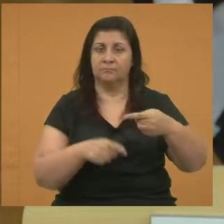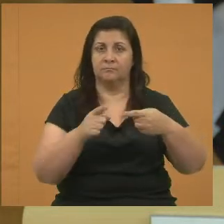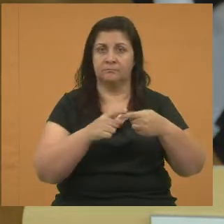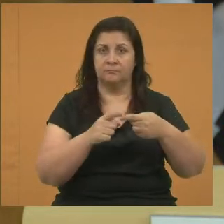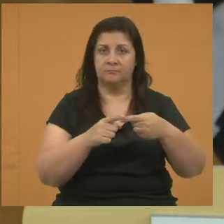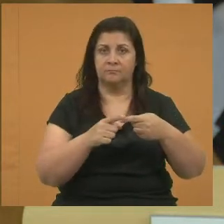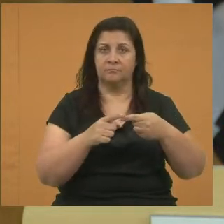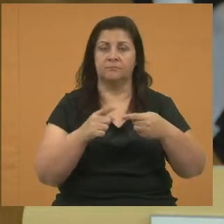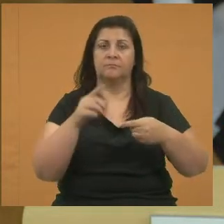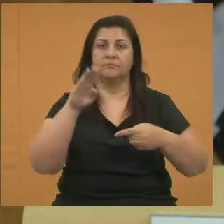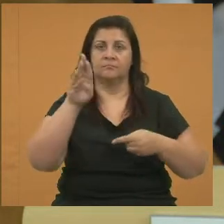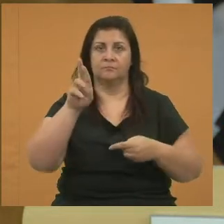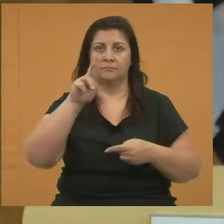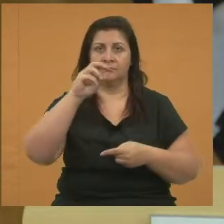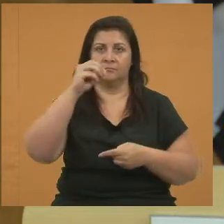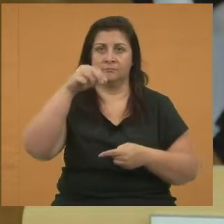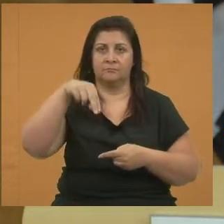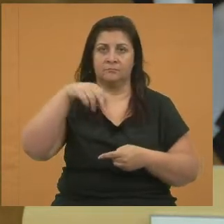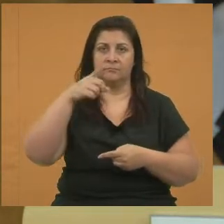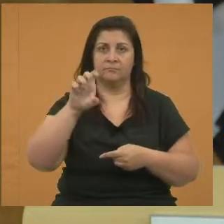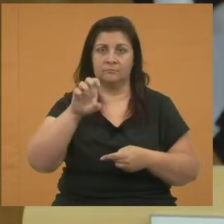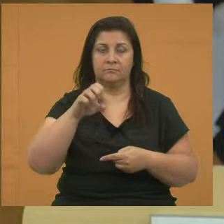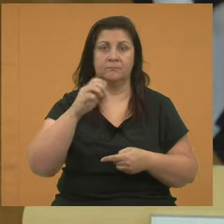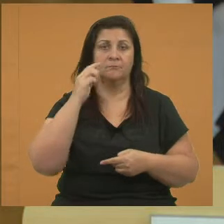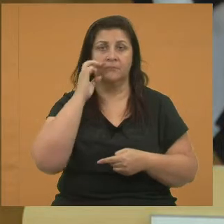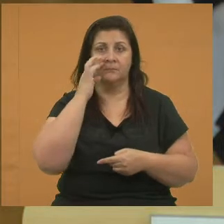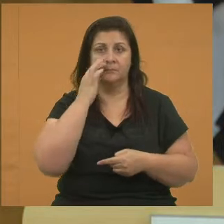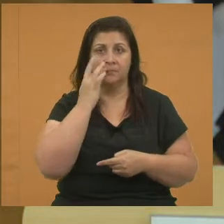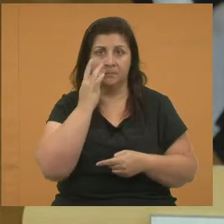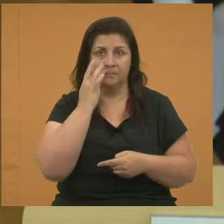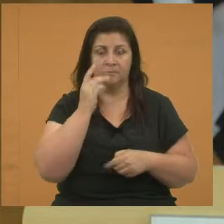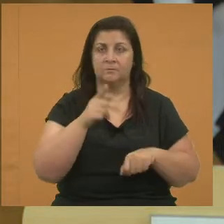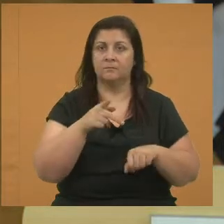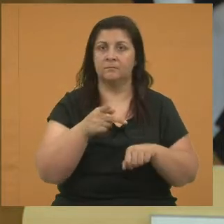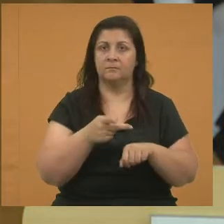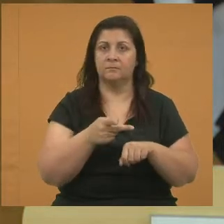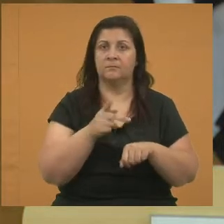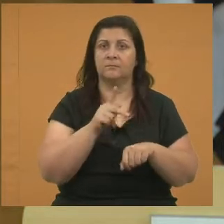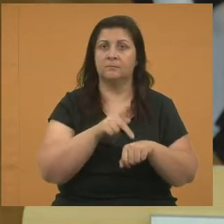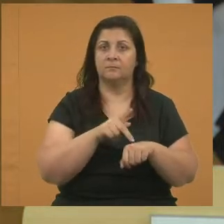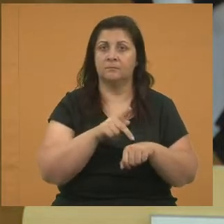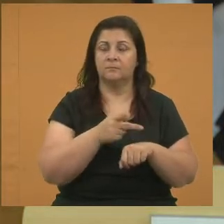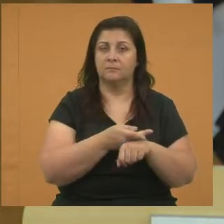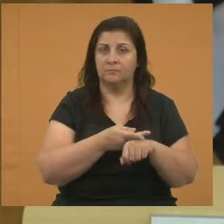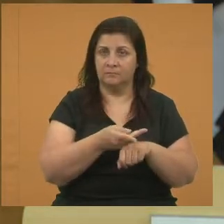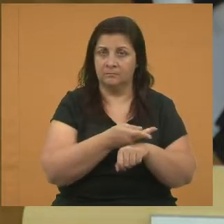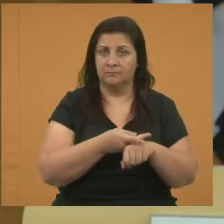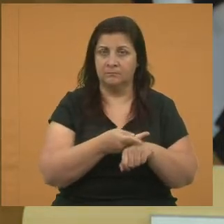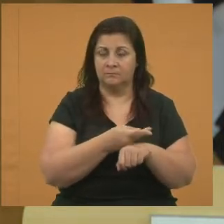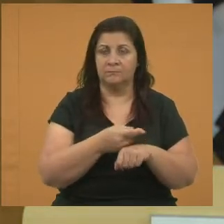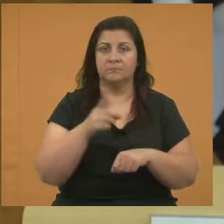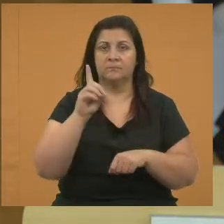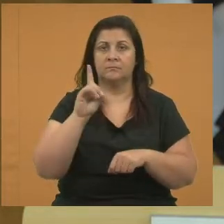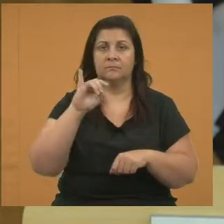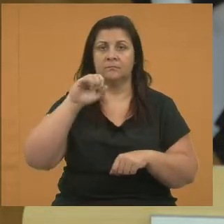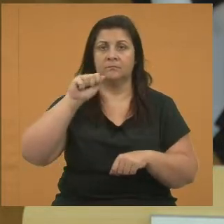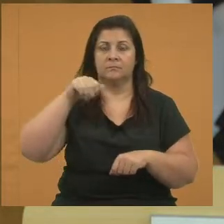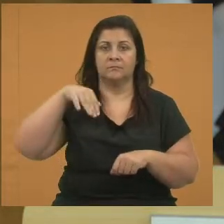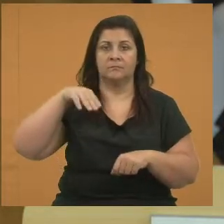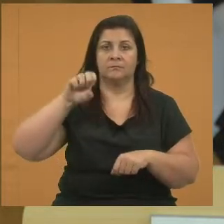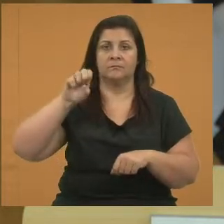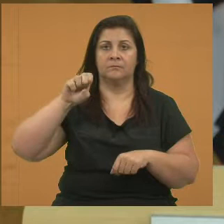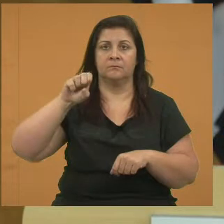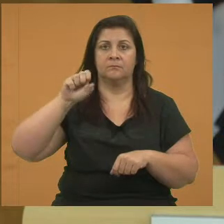bronze, prata, ouro e diamante. A indicação do estabelecimento comercial é feita pelos